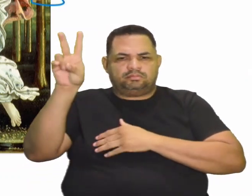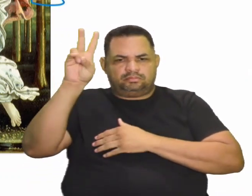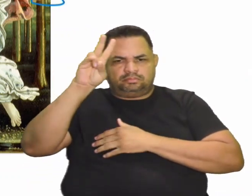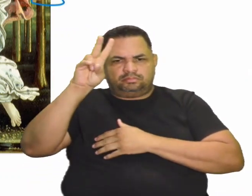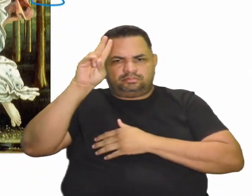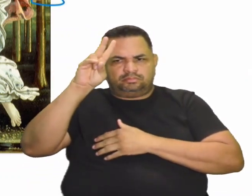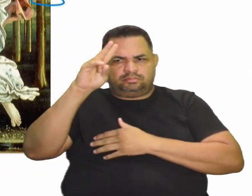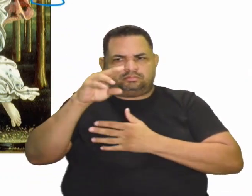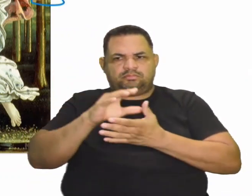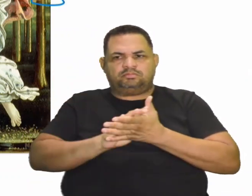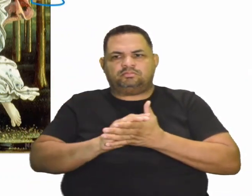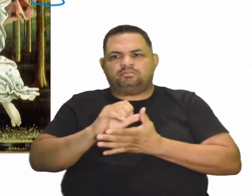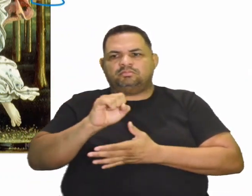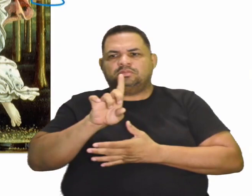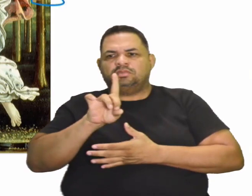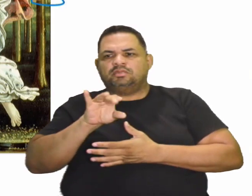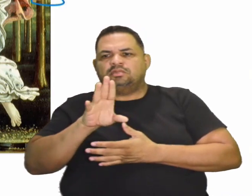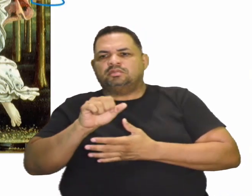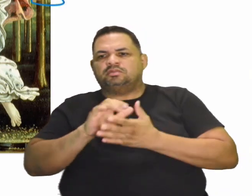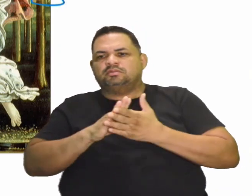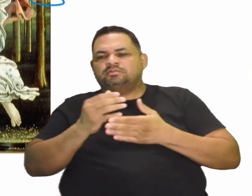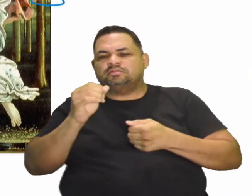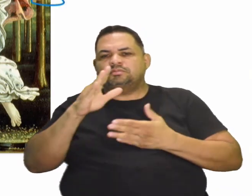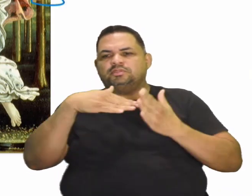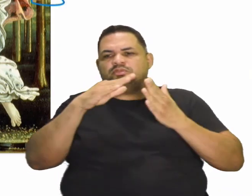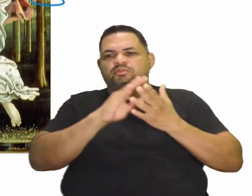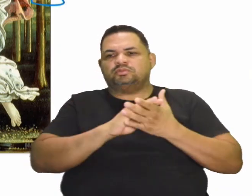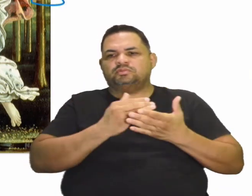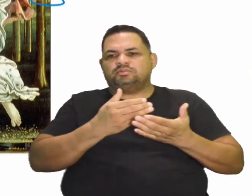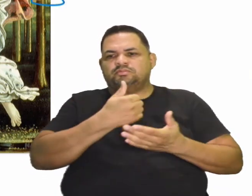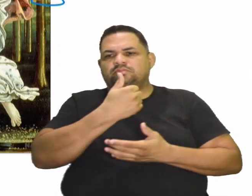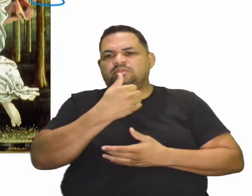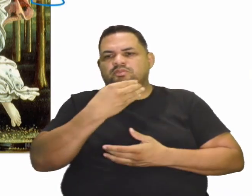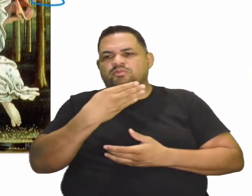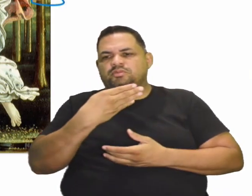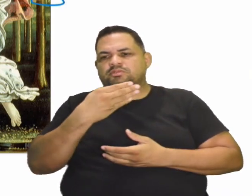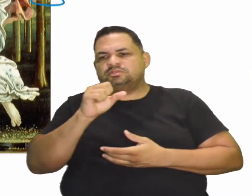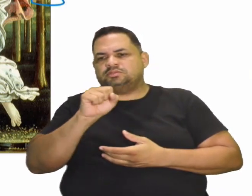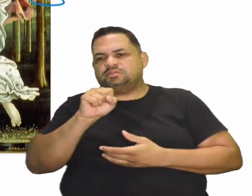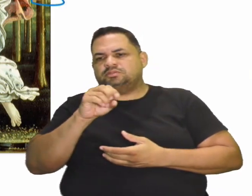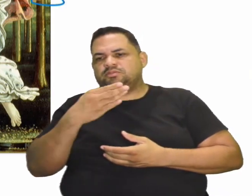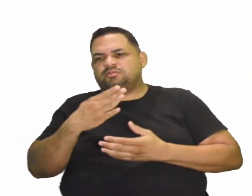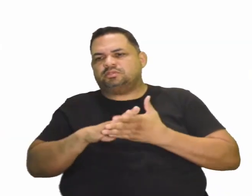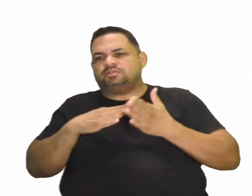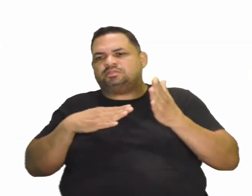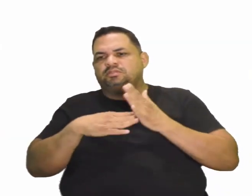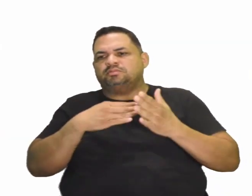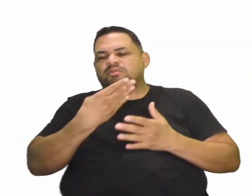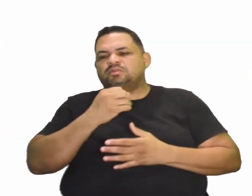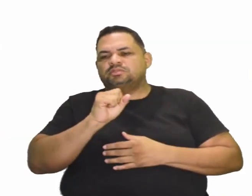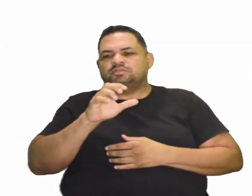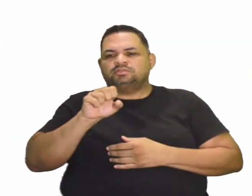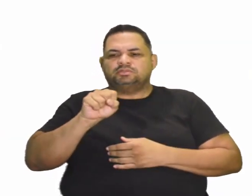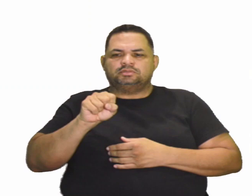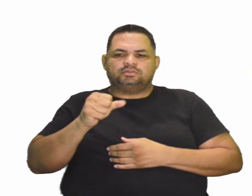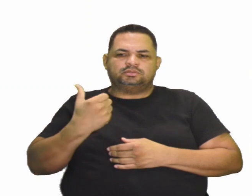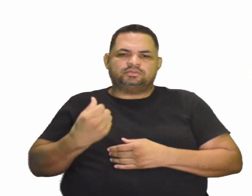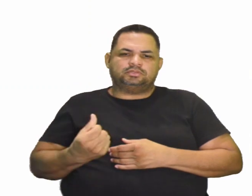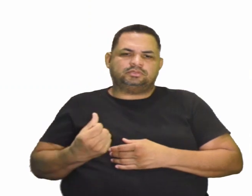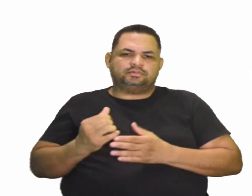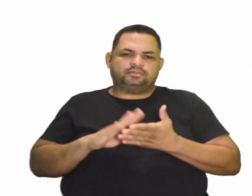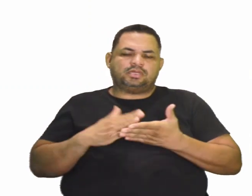Sandro produziu essa obra nesse período, 1484 a 1486. Então, vamos para uma hora